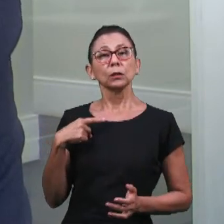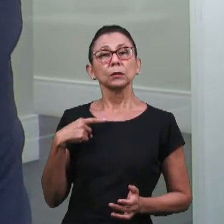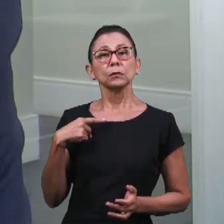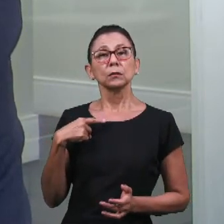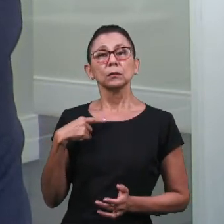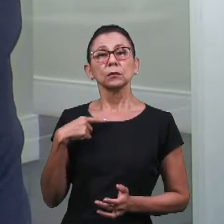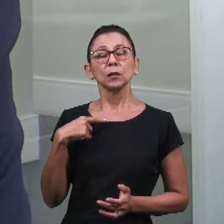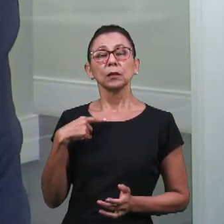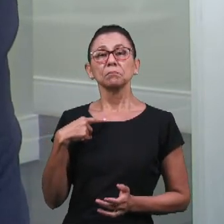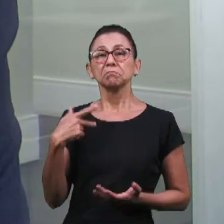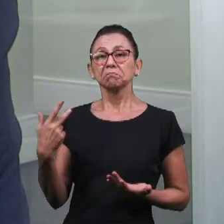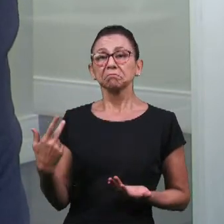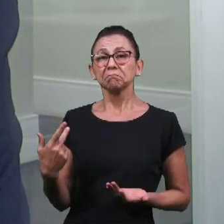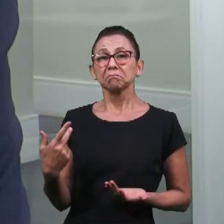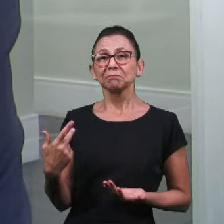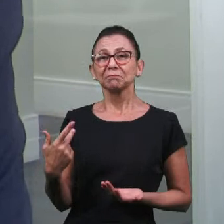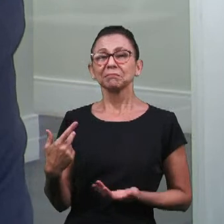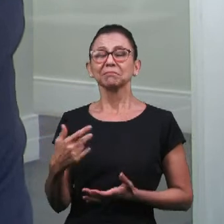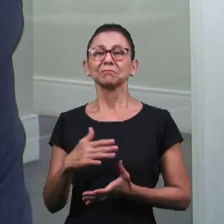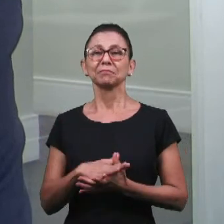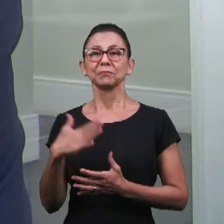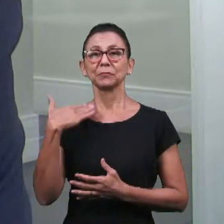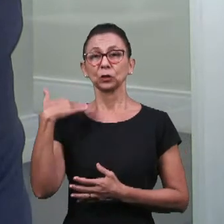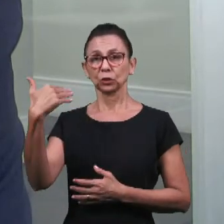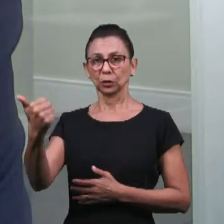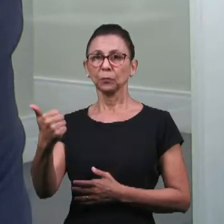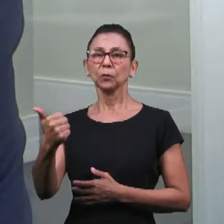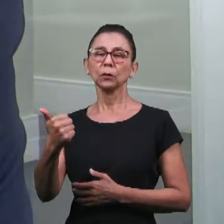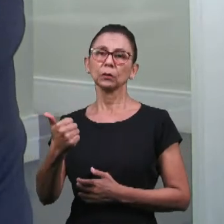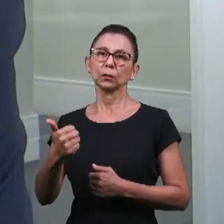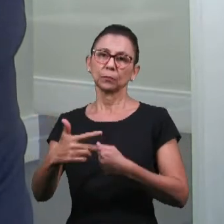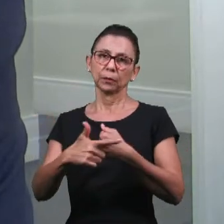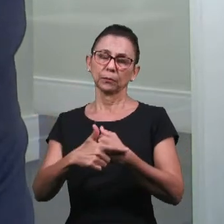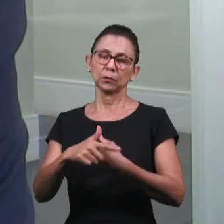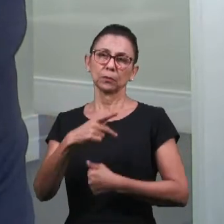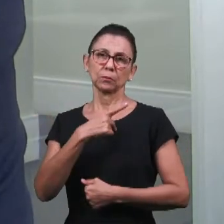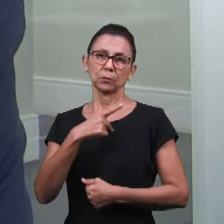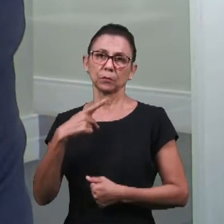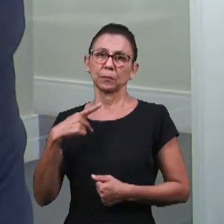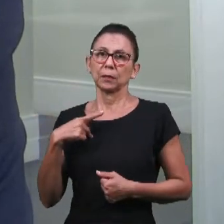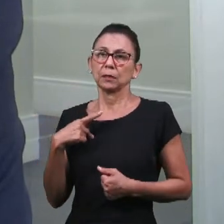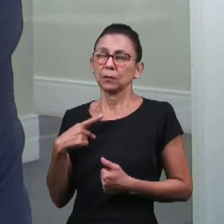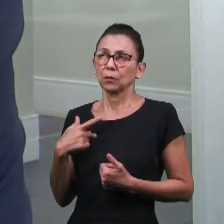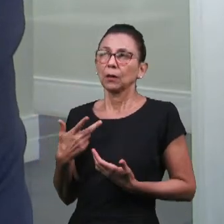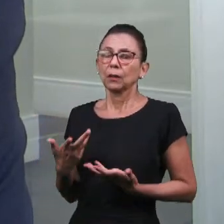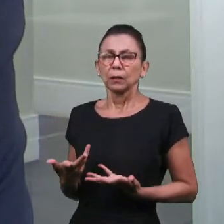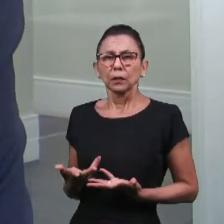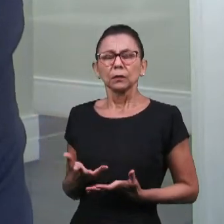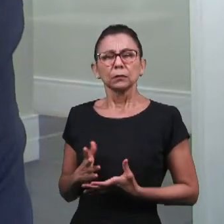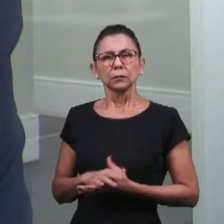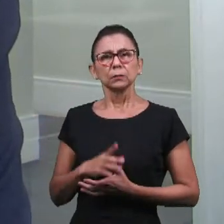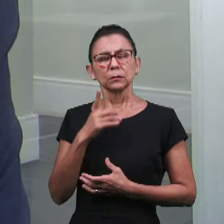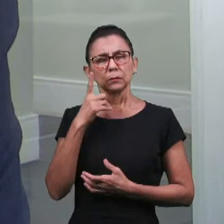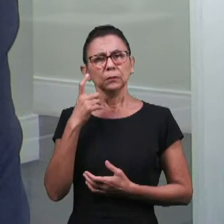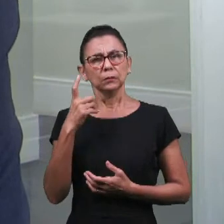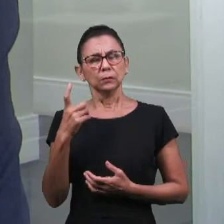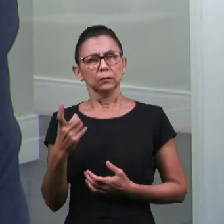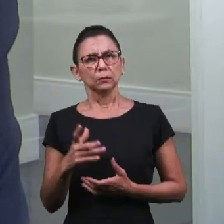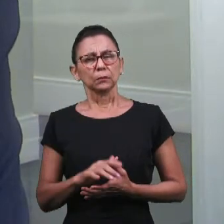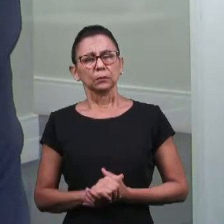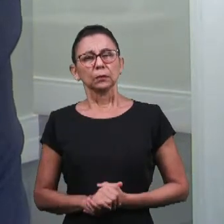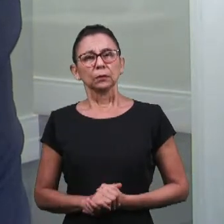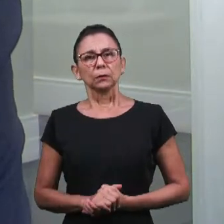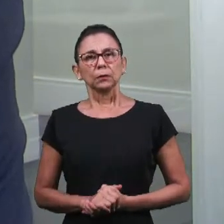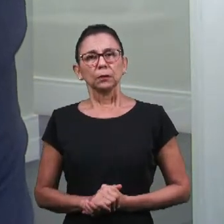assim, dependente e devendo mais, né? Mas assim, o que me chamou muito a atenção foi como que a igreja,